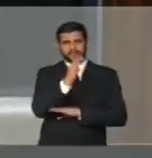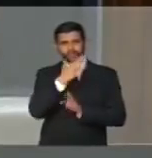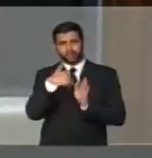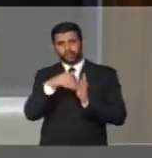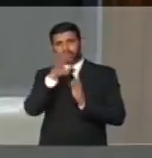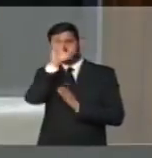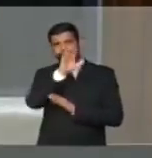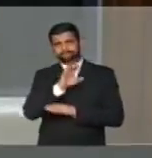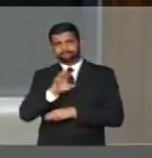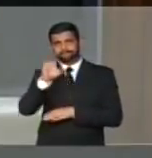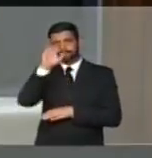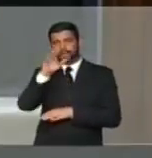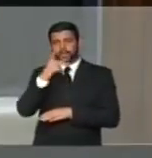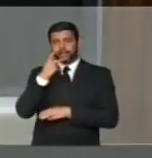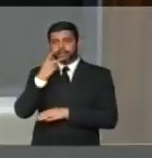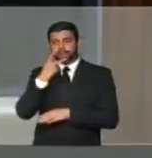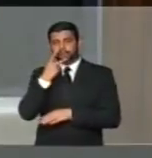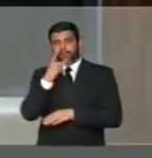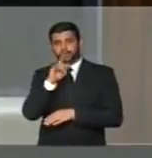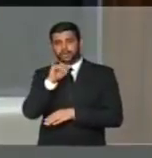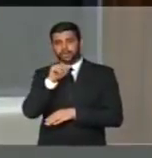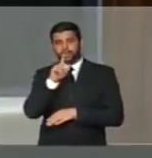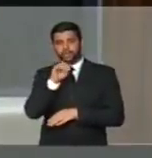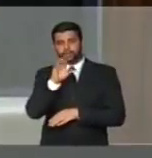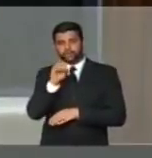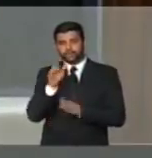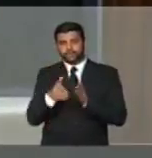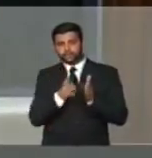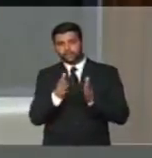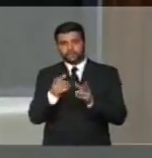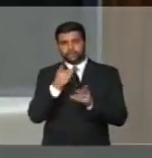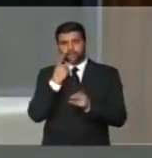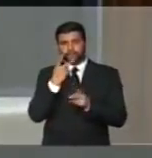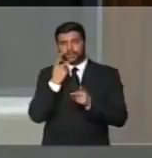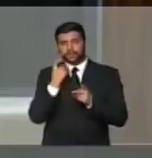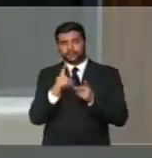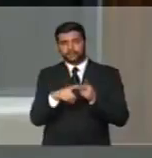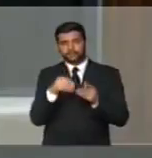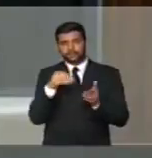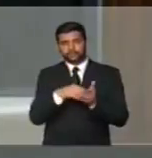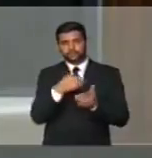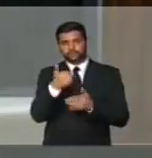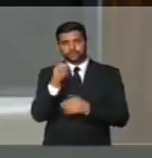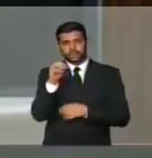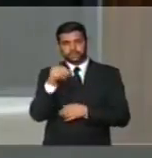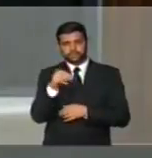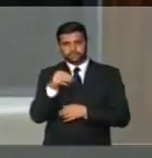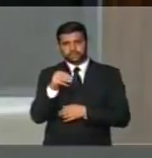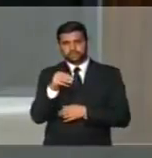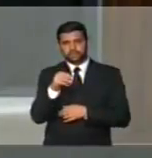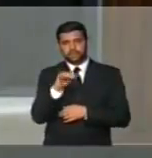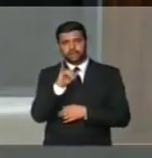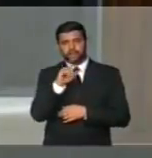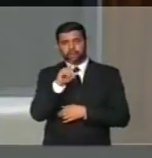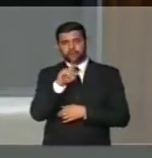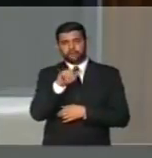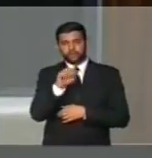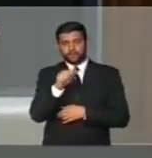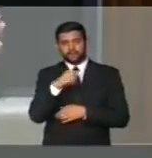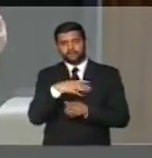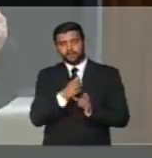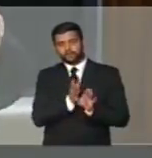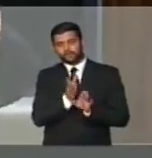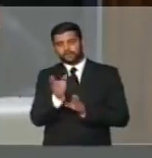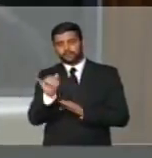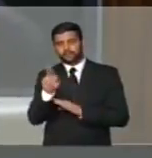região, e obviamente dessa hidrovia, que vou falar nos últimos 10 minutos, que é uma hidrovia que vai sair do